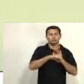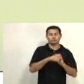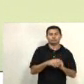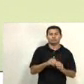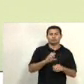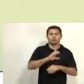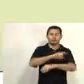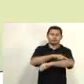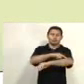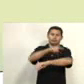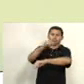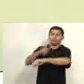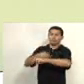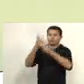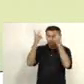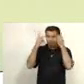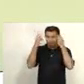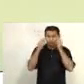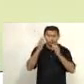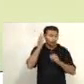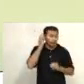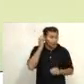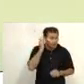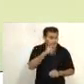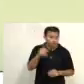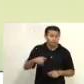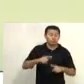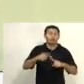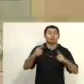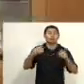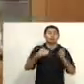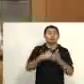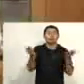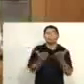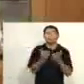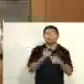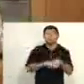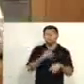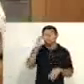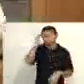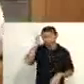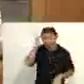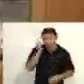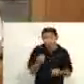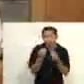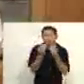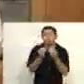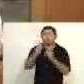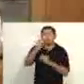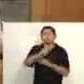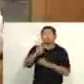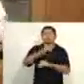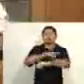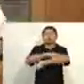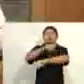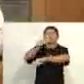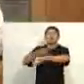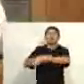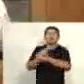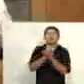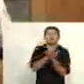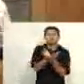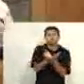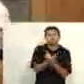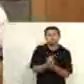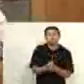da curva de distribuição normal. Ótimo, professor, mas até esse momento eu não entendi como que eu vou utilizar essa curva, com esse desvio padrão,